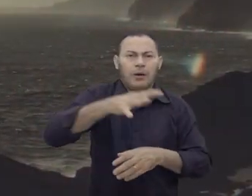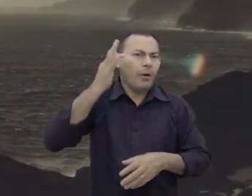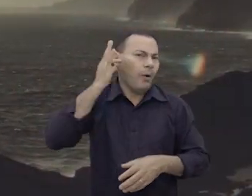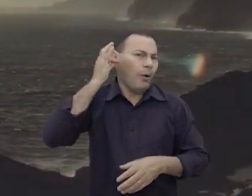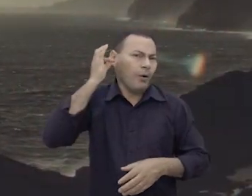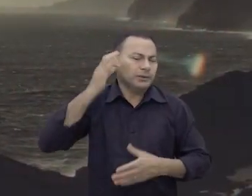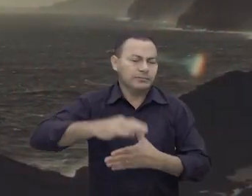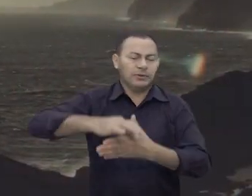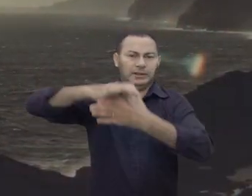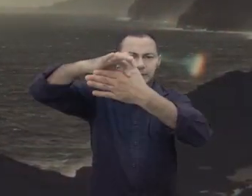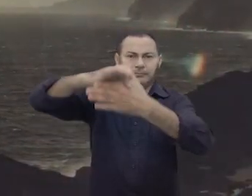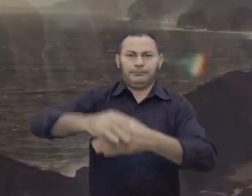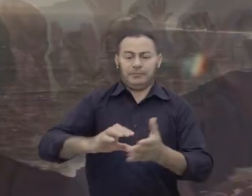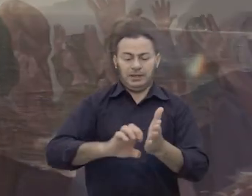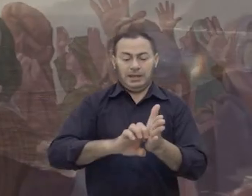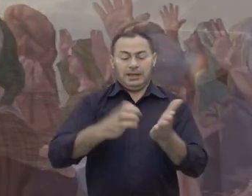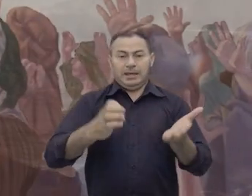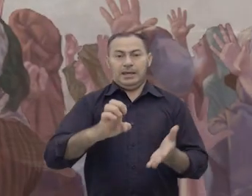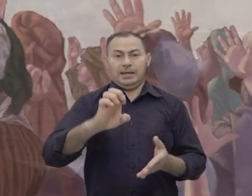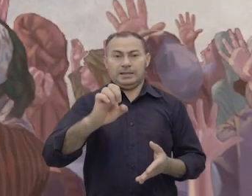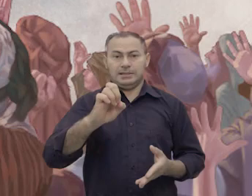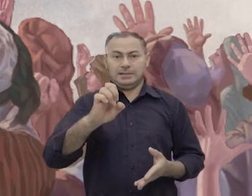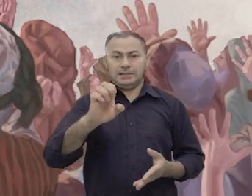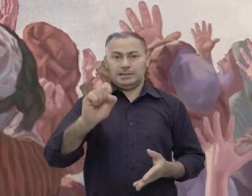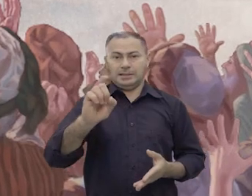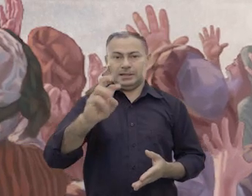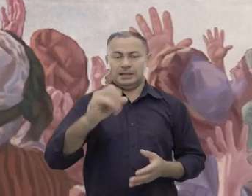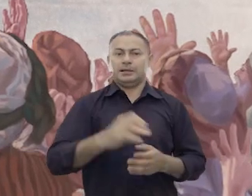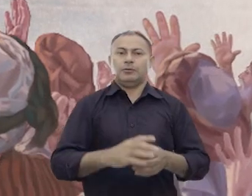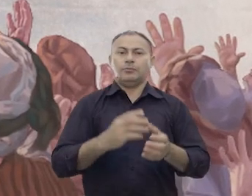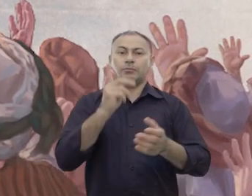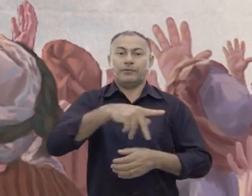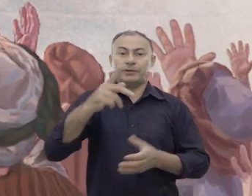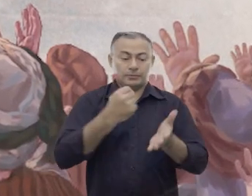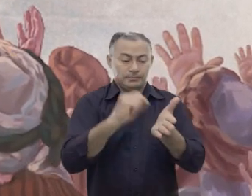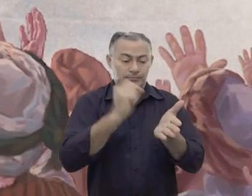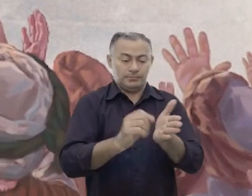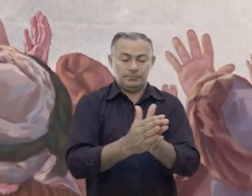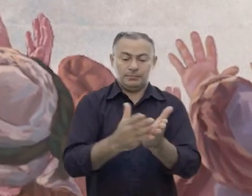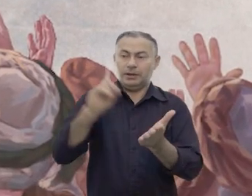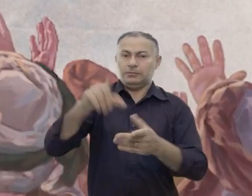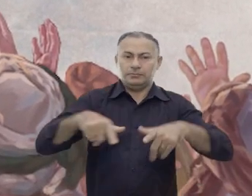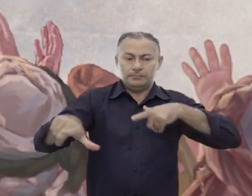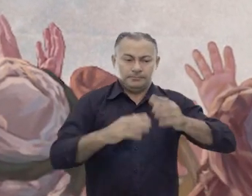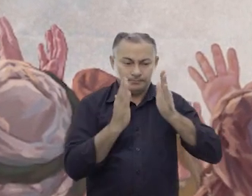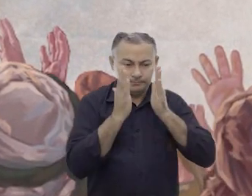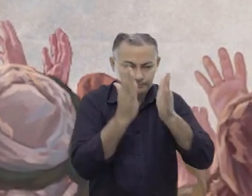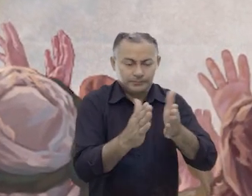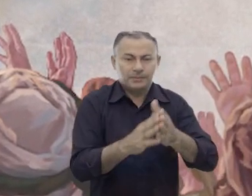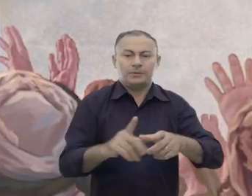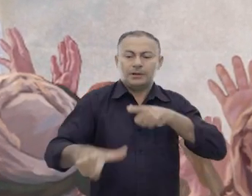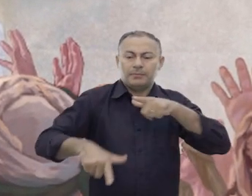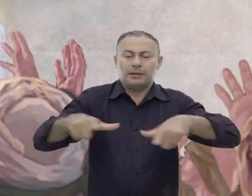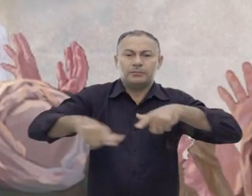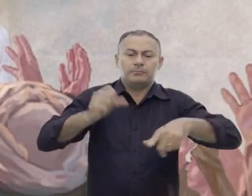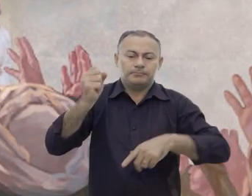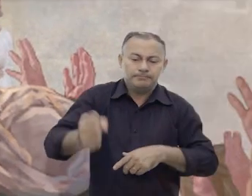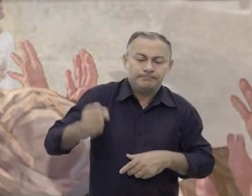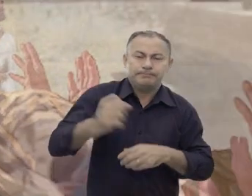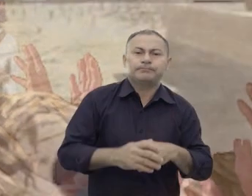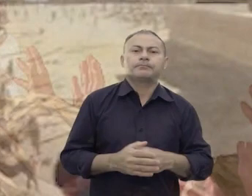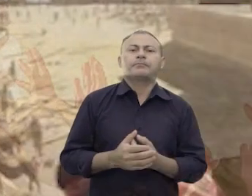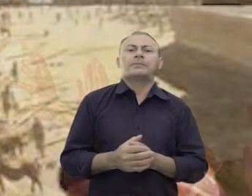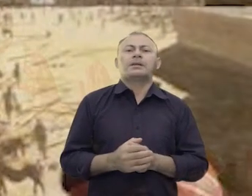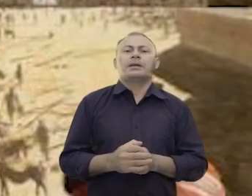ambos foram ótimos líderes. Esdras era um escriba, um professor da palavra de Deus. Seu trabalho era mais voltado ao